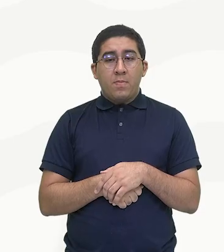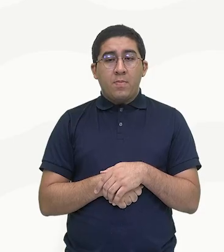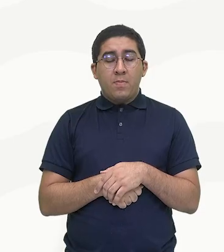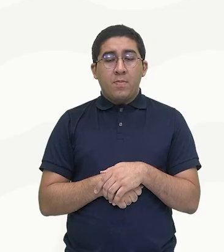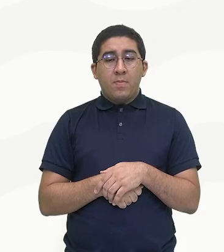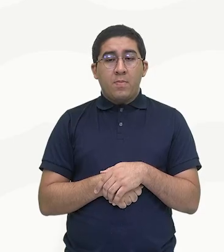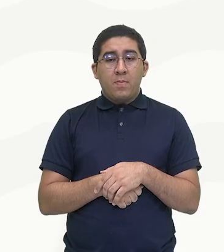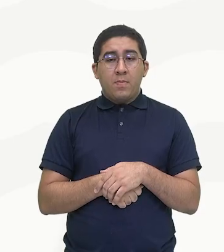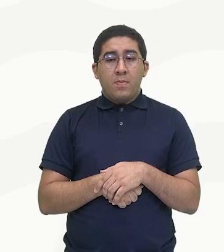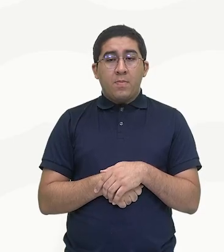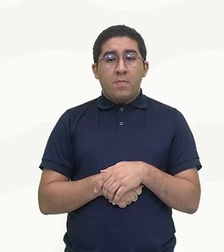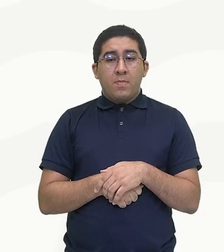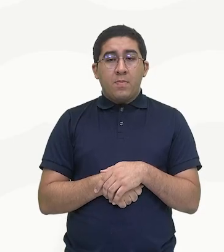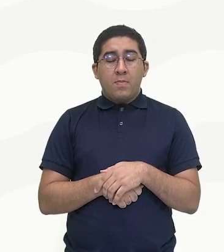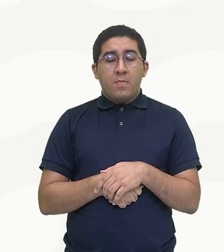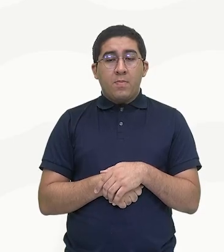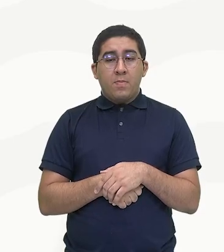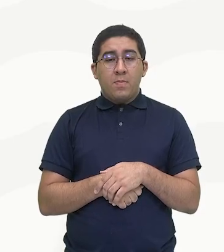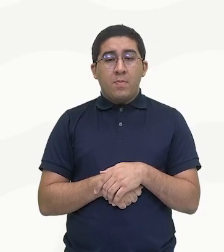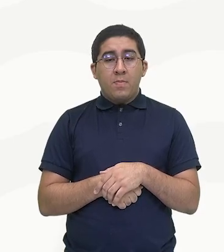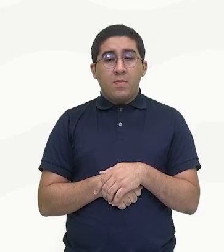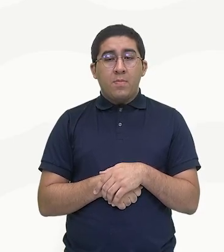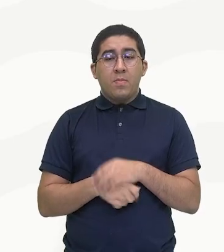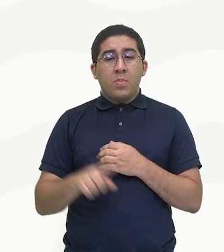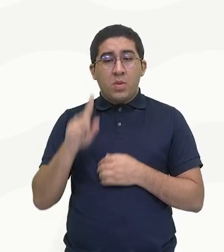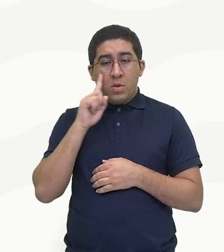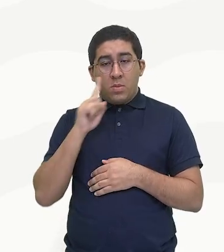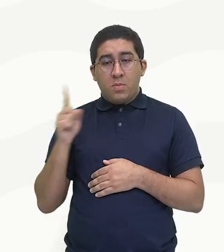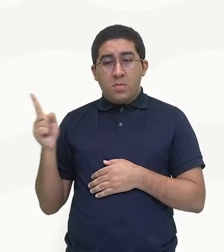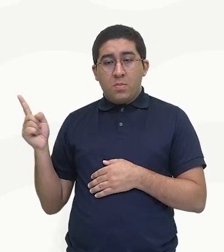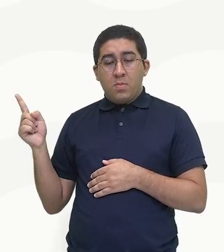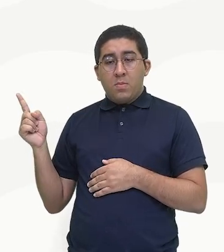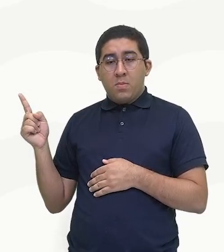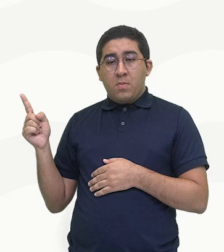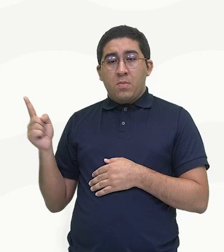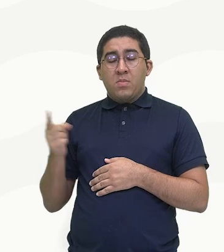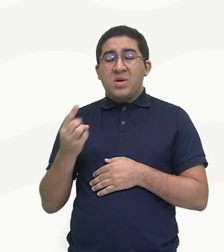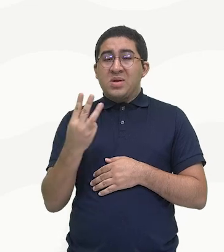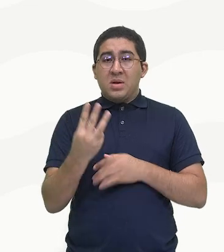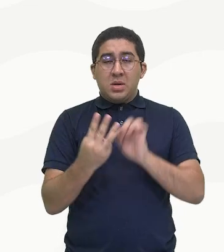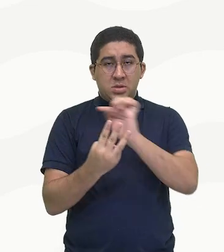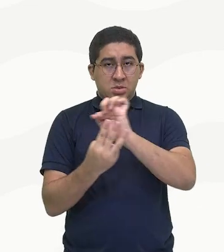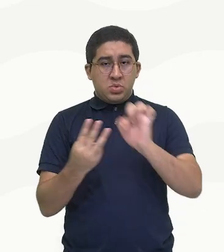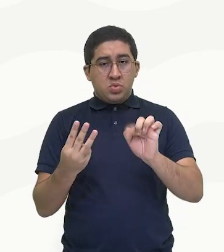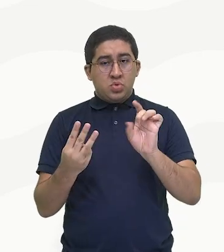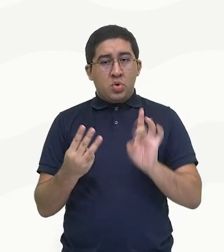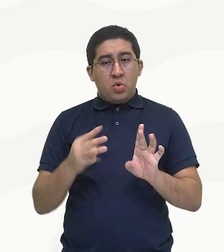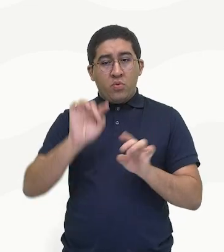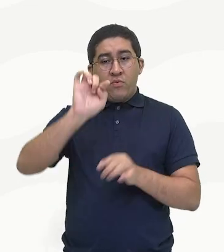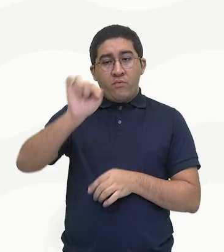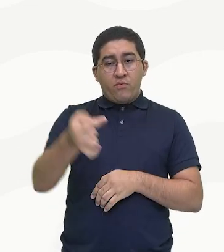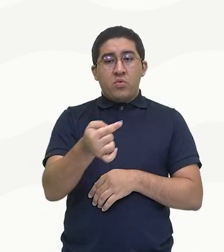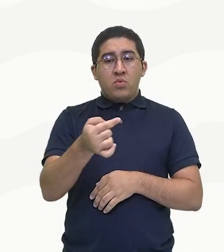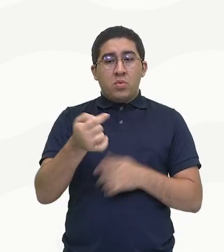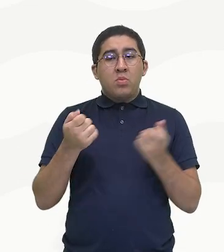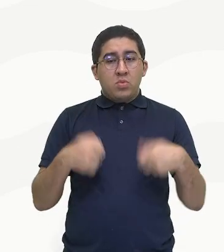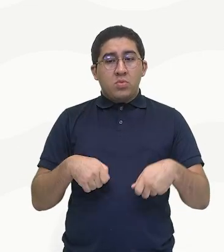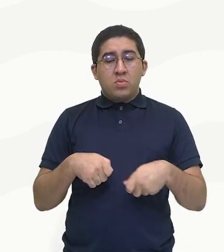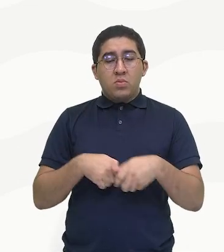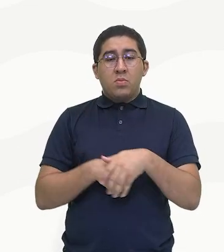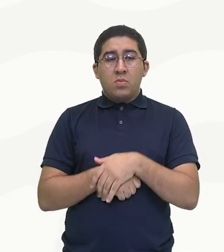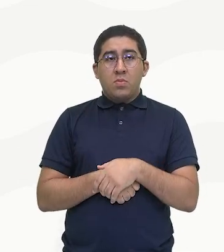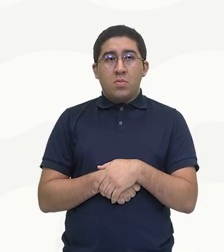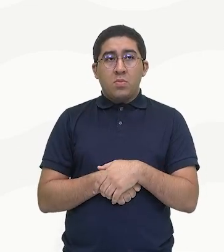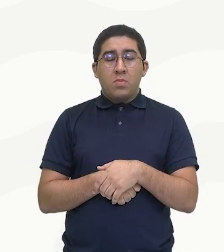quadrado, ou seja, 2, 2 e 2. 3 casas decimais. Ou seja, a vírgula, 3